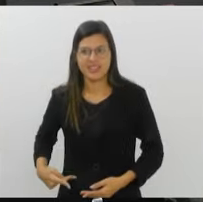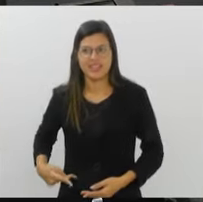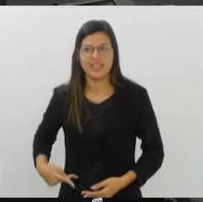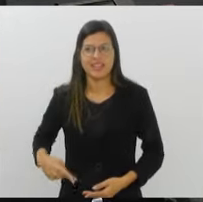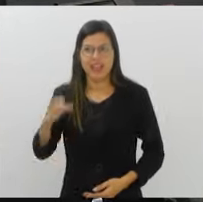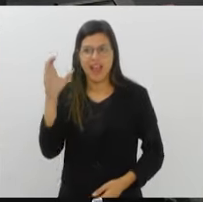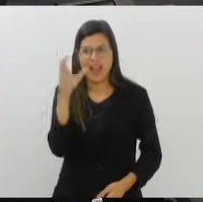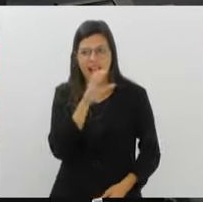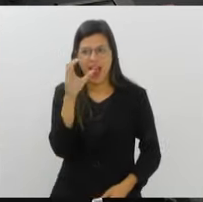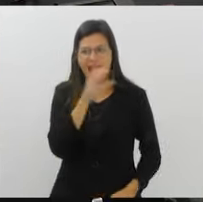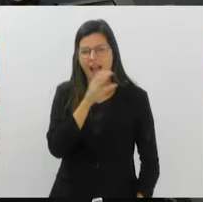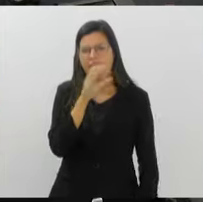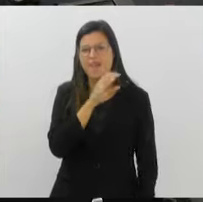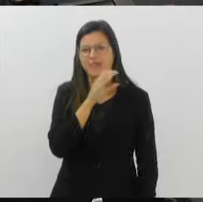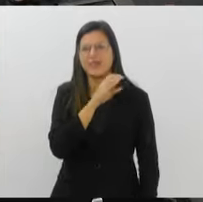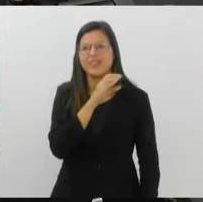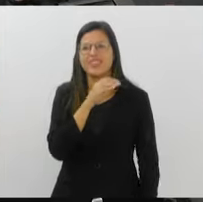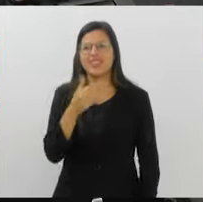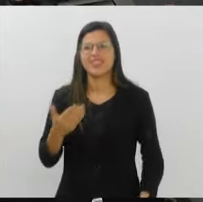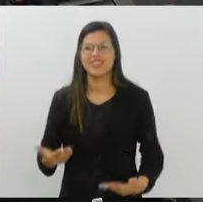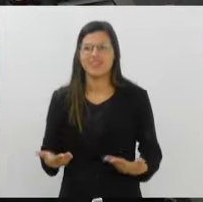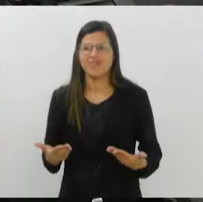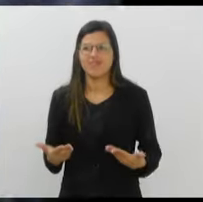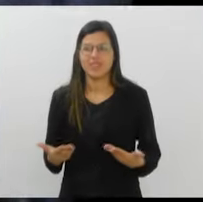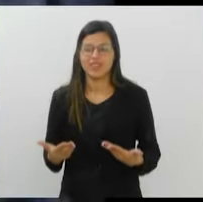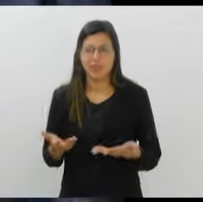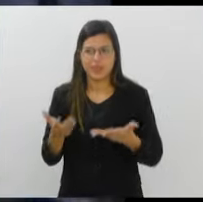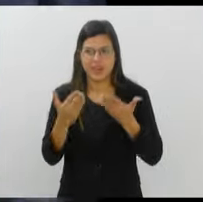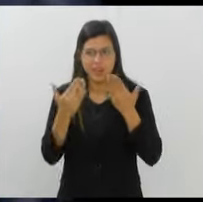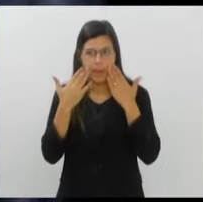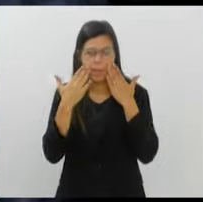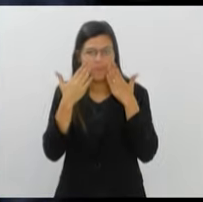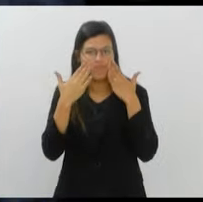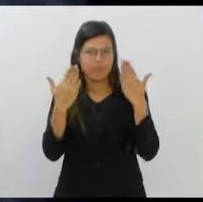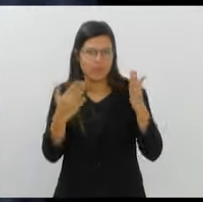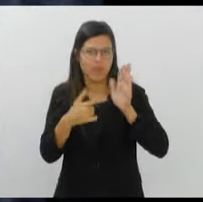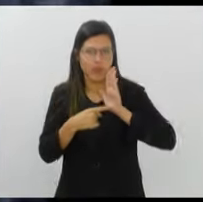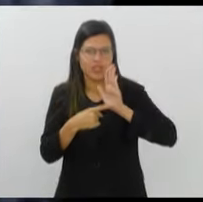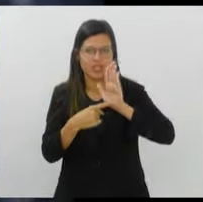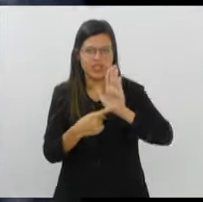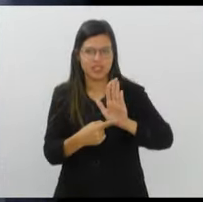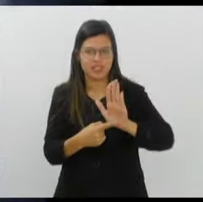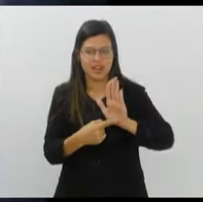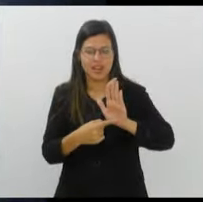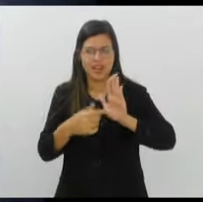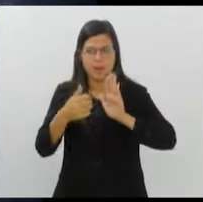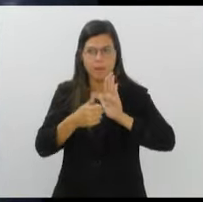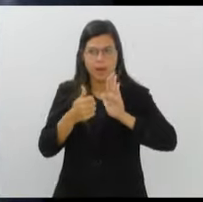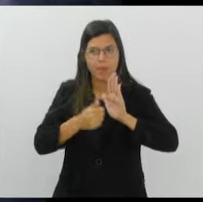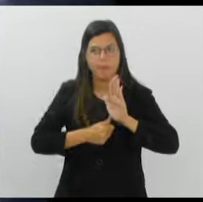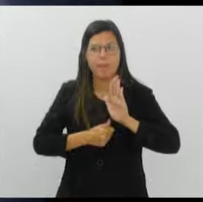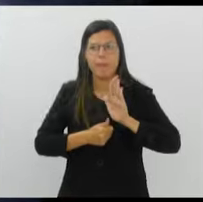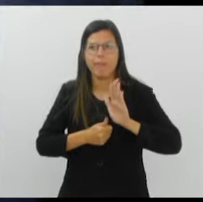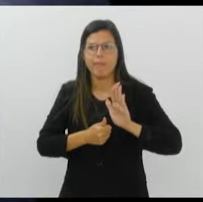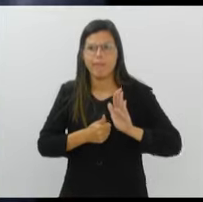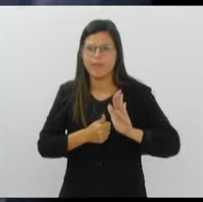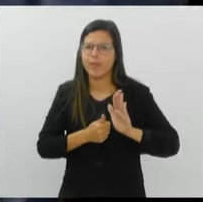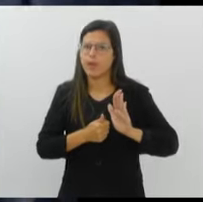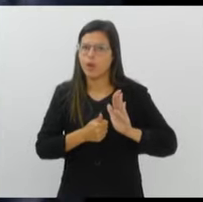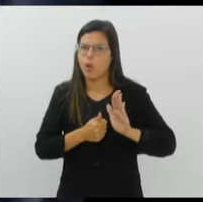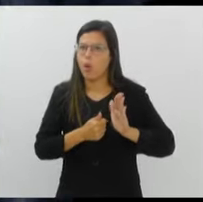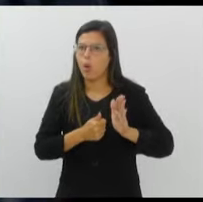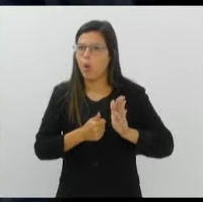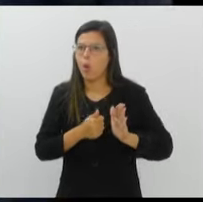rapidamente, eu queria aqui manifestar, primeiro, o meu repúdio